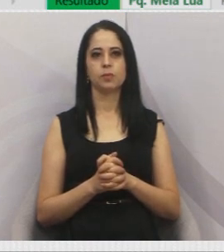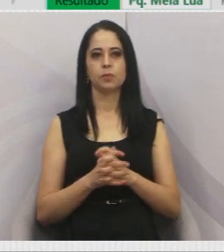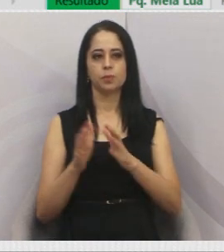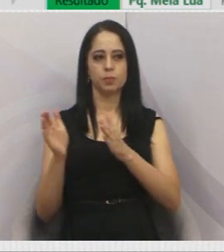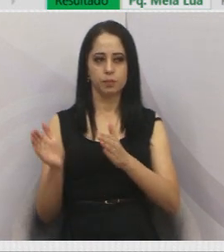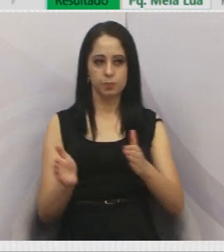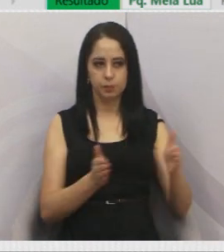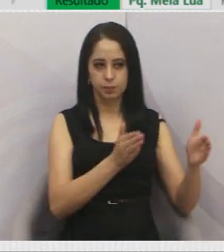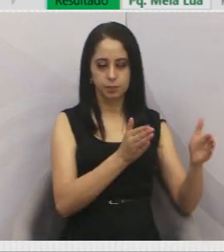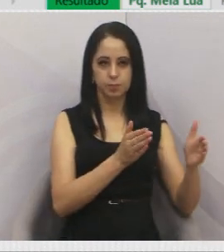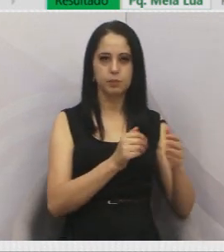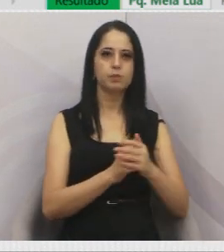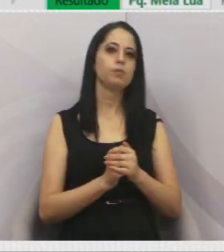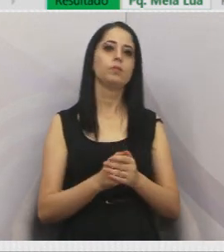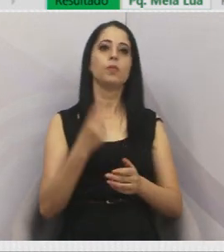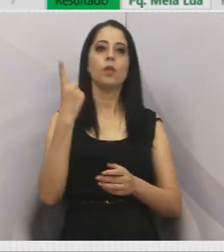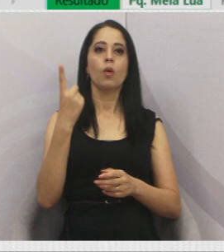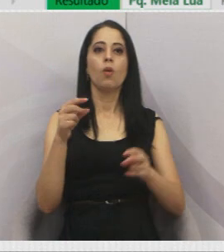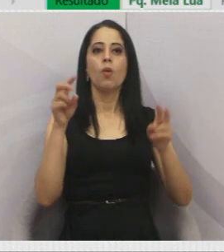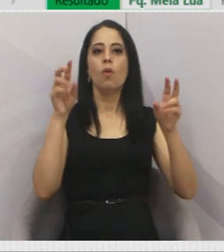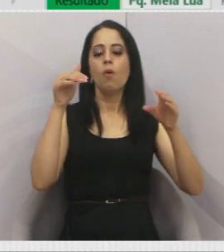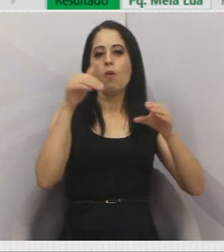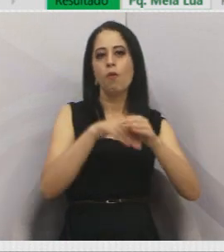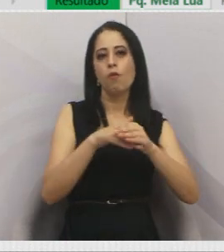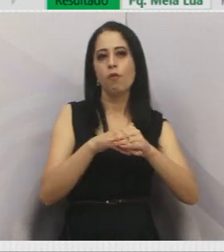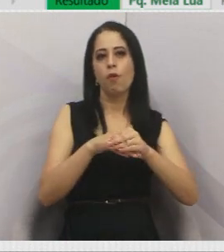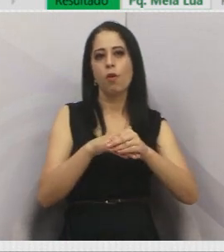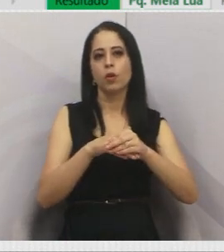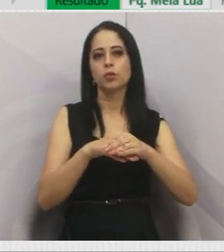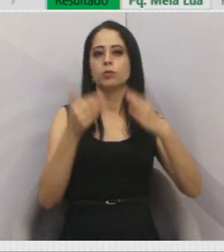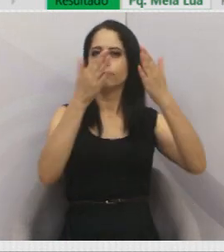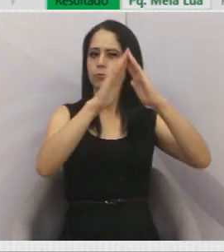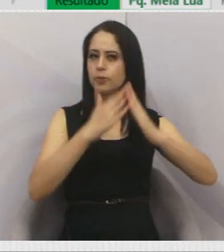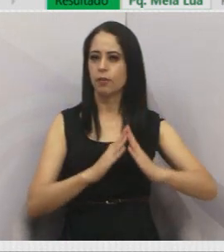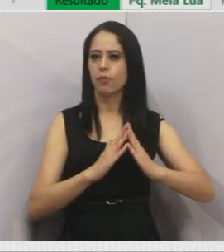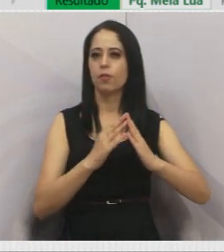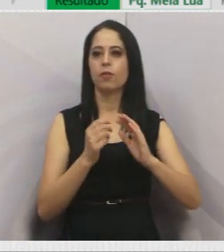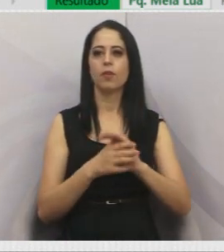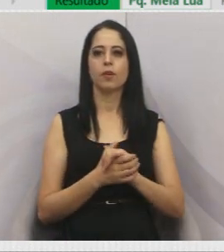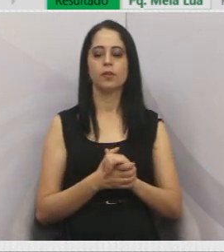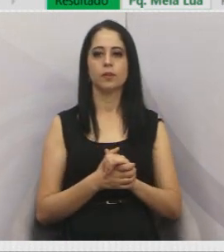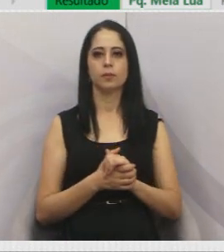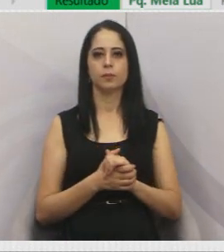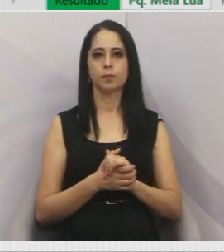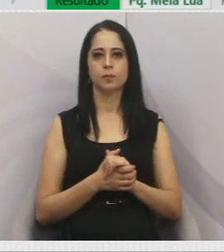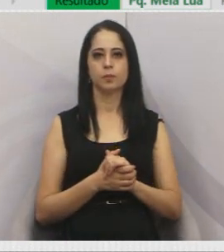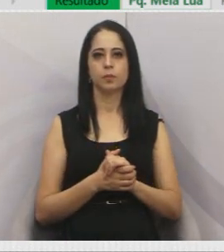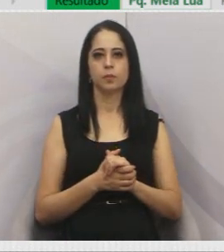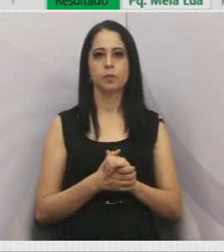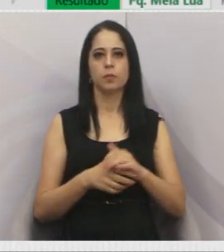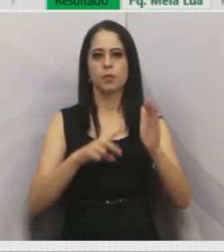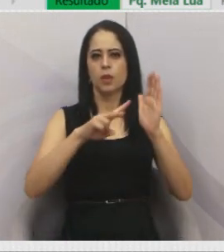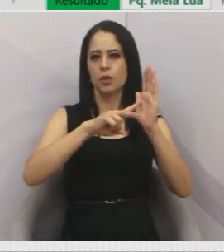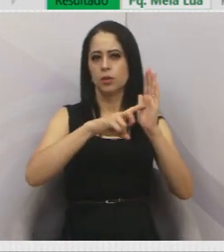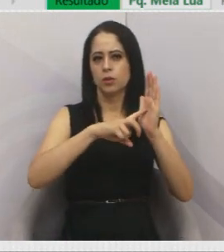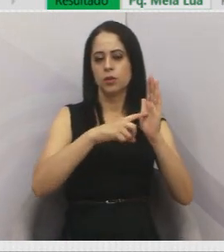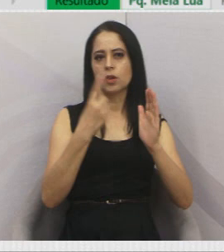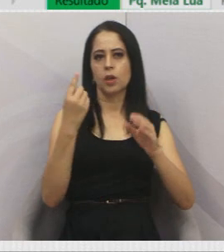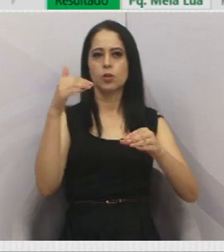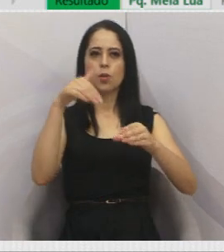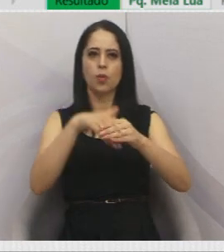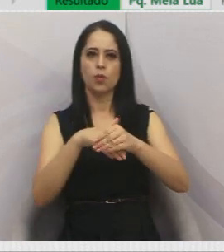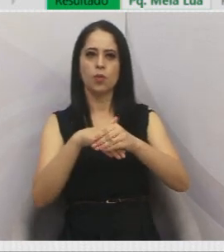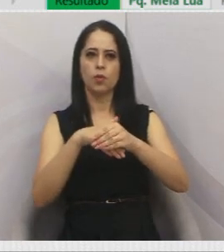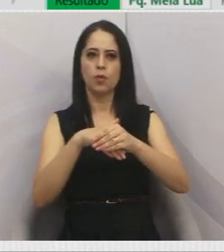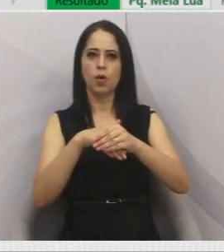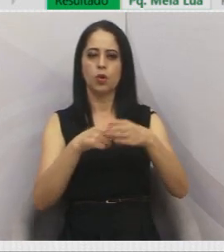Segmento movimentos populares, um voto Quilombo Coração Valente. Segmento entidades de classe sindical, um voto